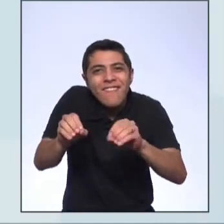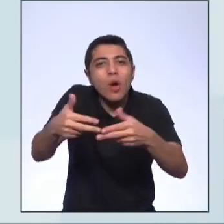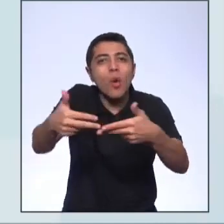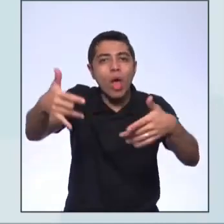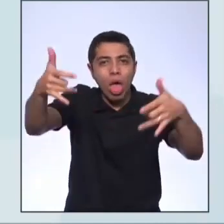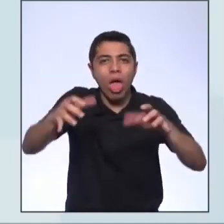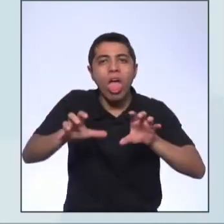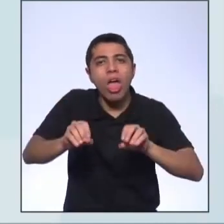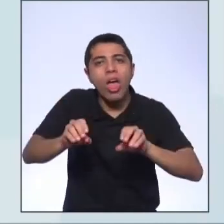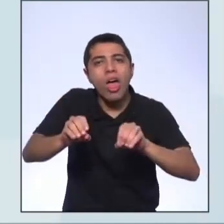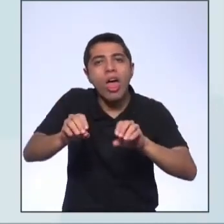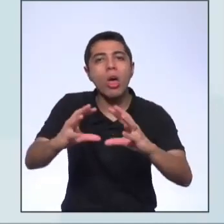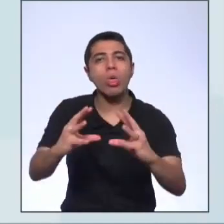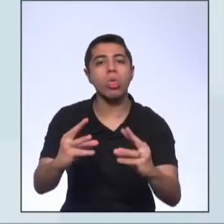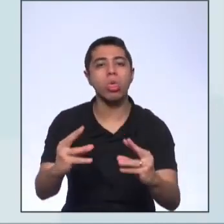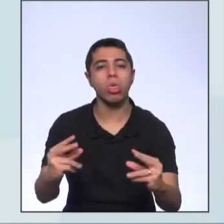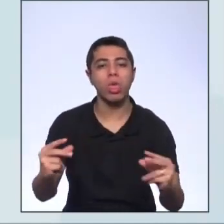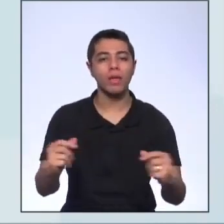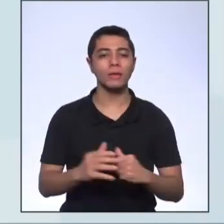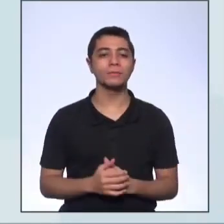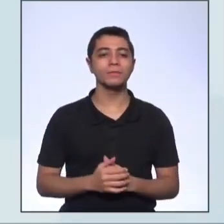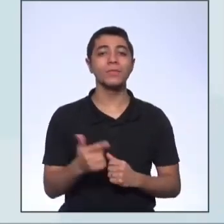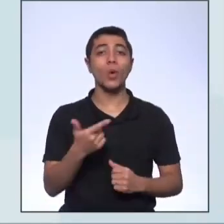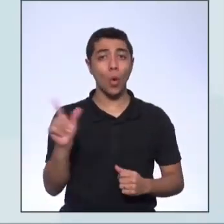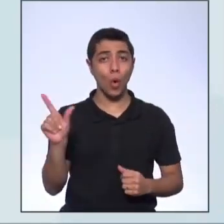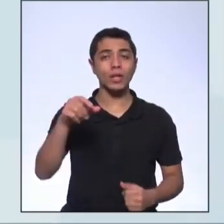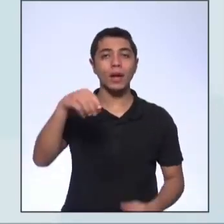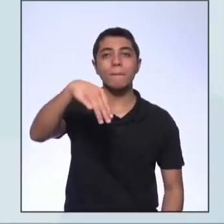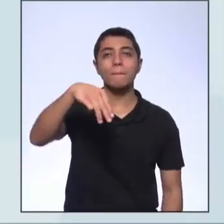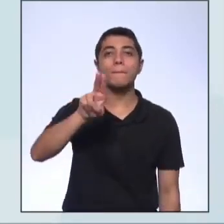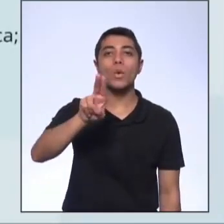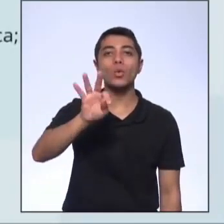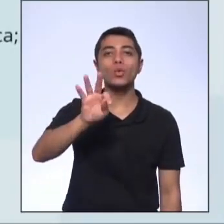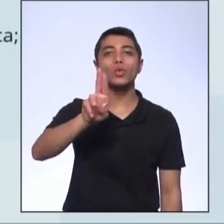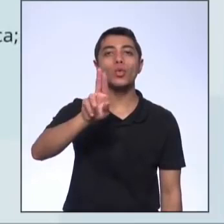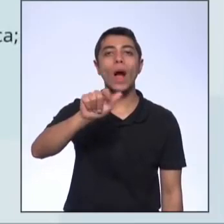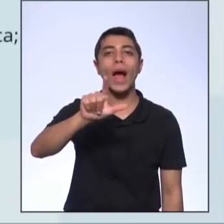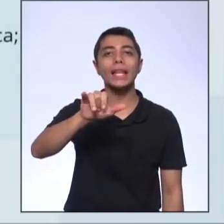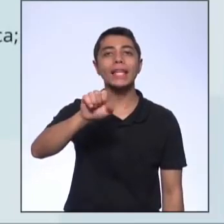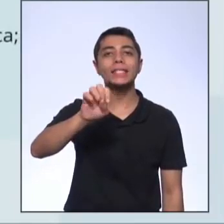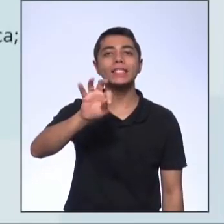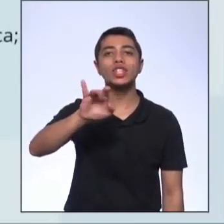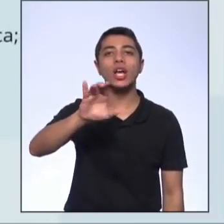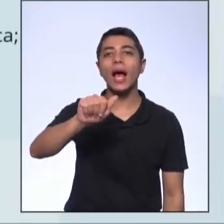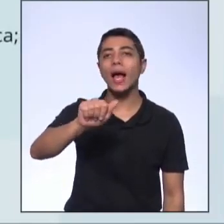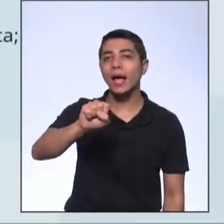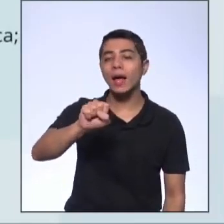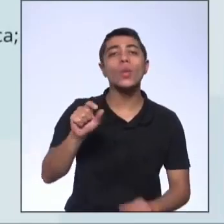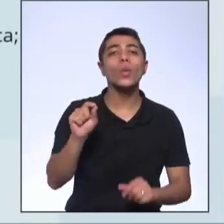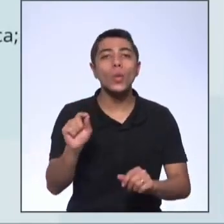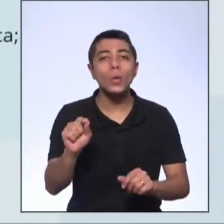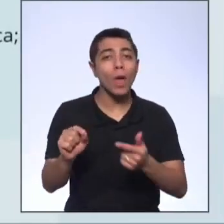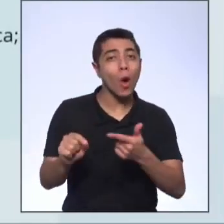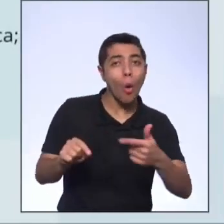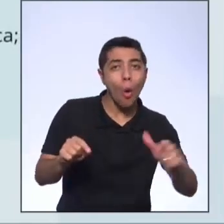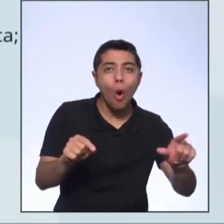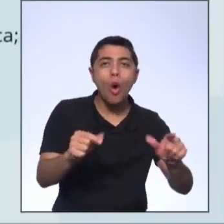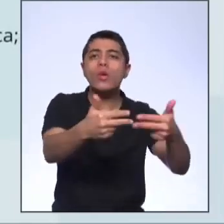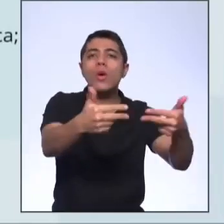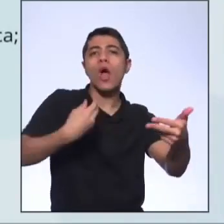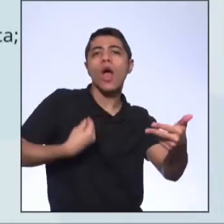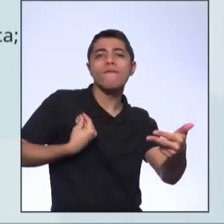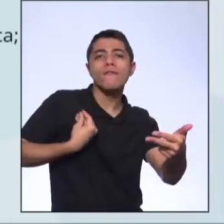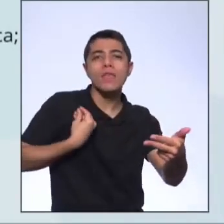ter relações aí de mutualismo, de simbiose com outros seres vivos. Então, quando a gente fala